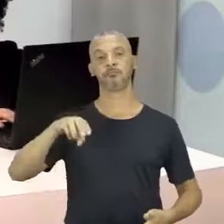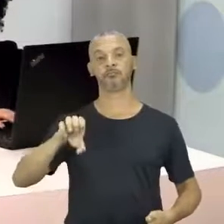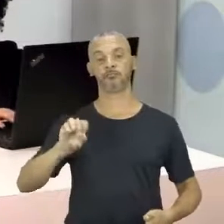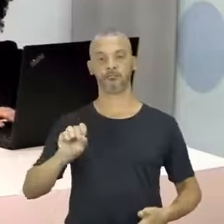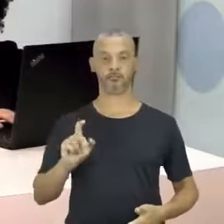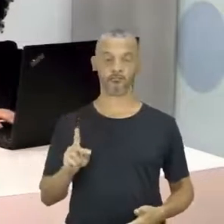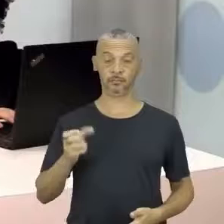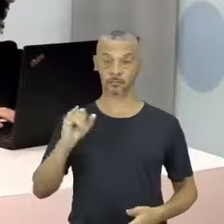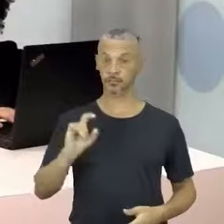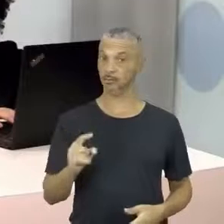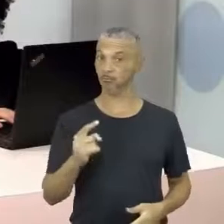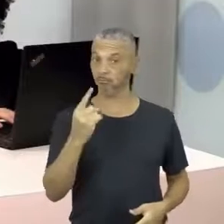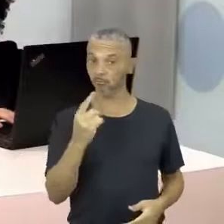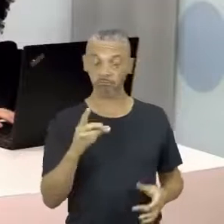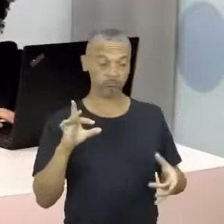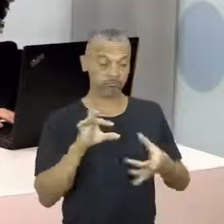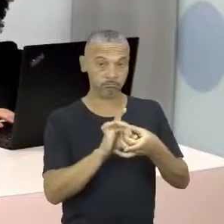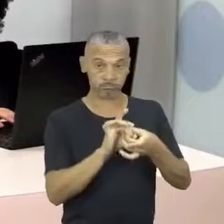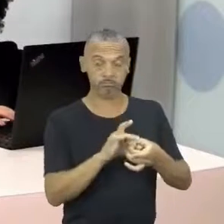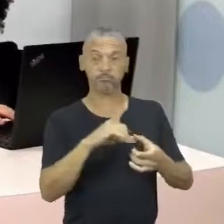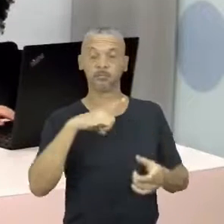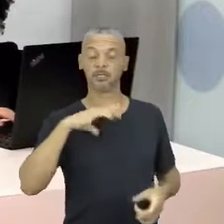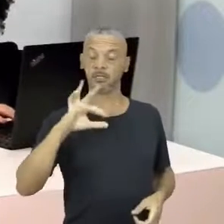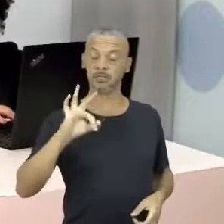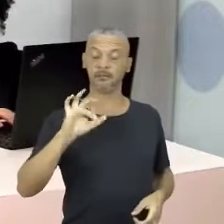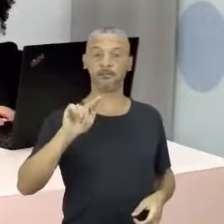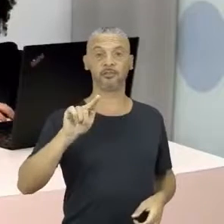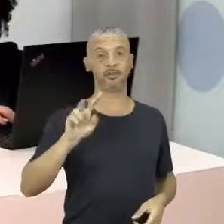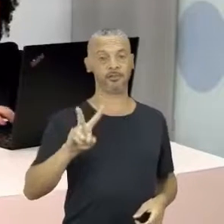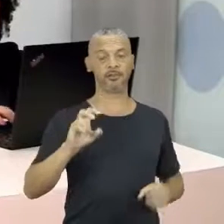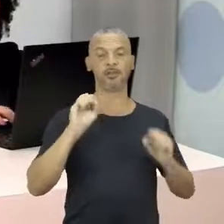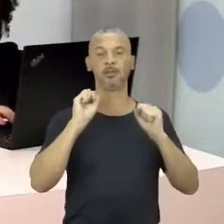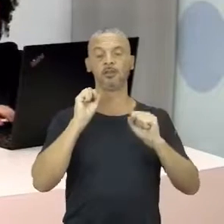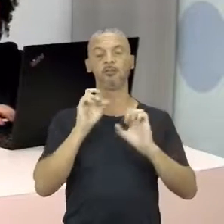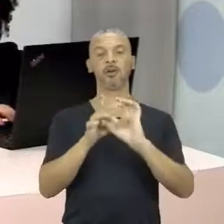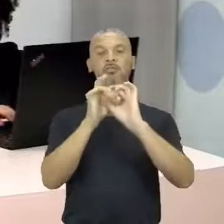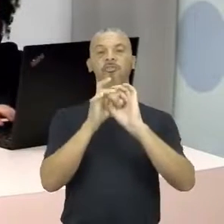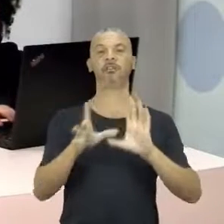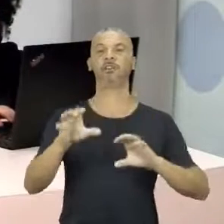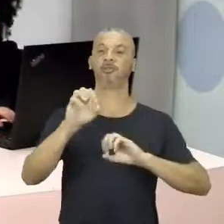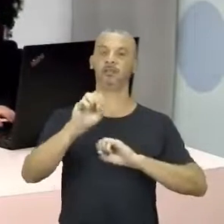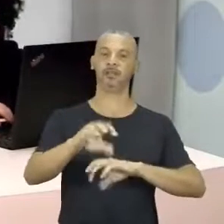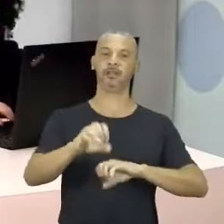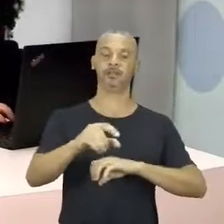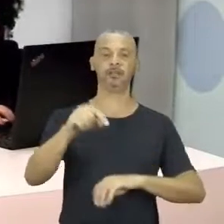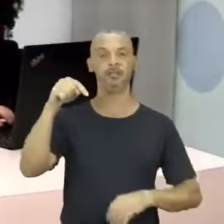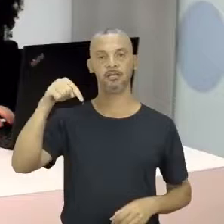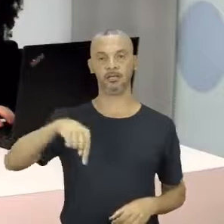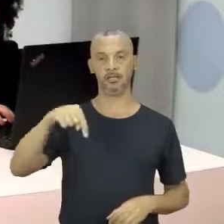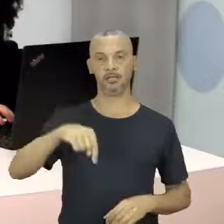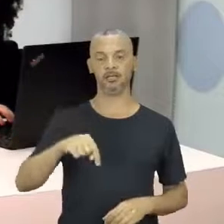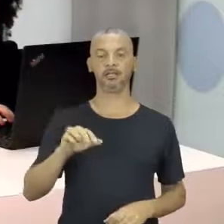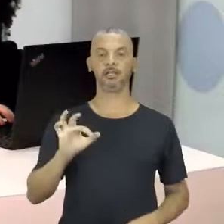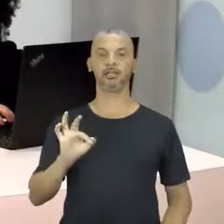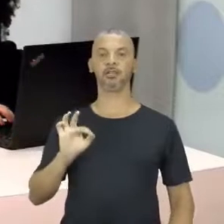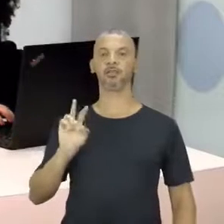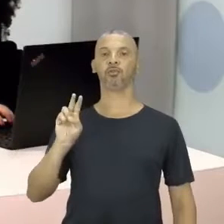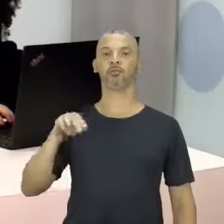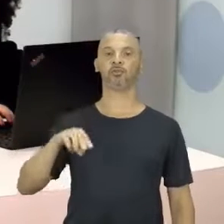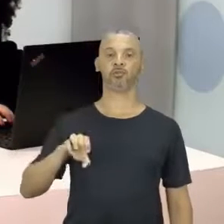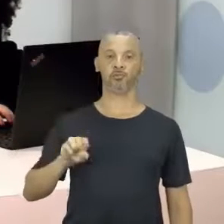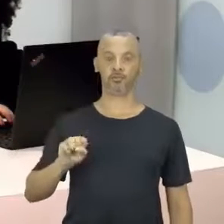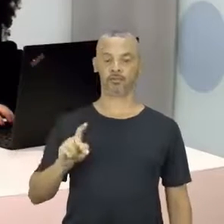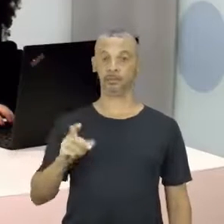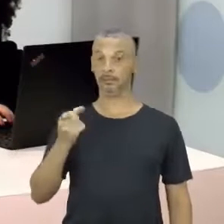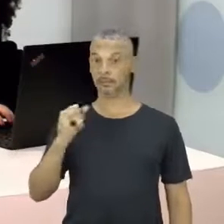de vínculo, no da FGV, você pode sim pegar aulas ainda aqui no concurso da VUNESP, se você está inscrito, tá